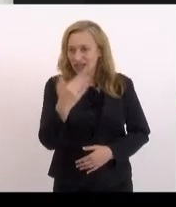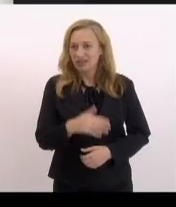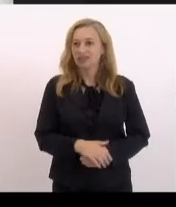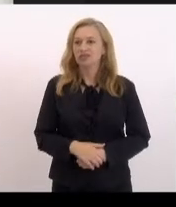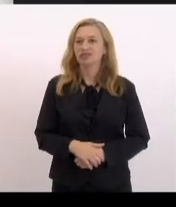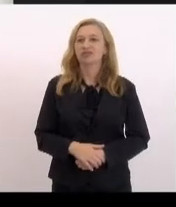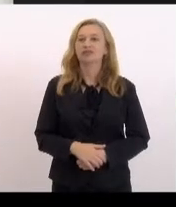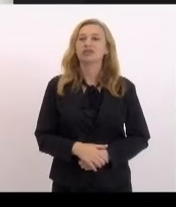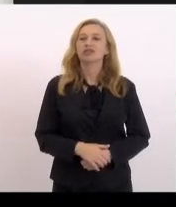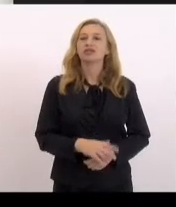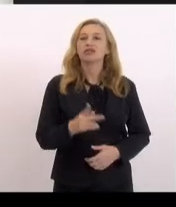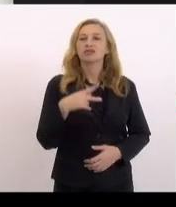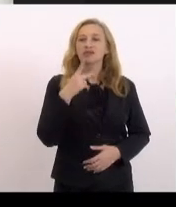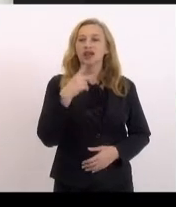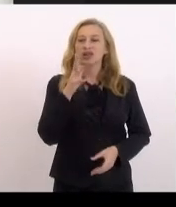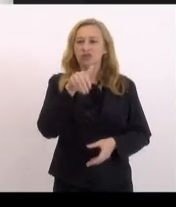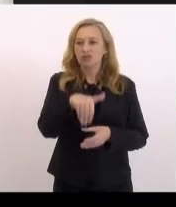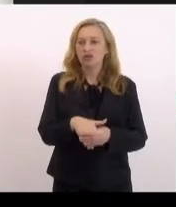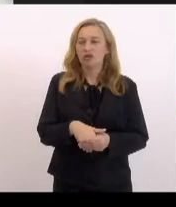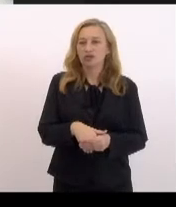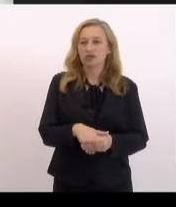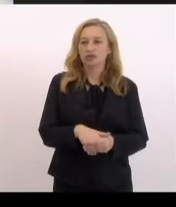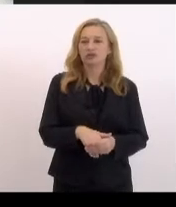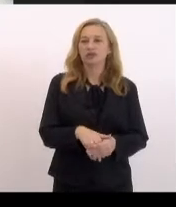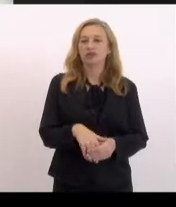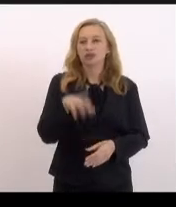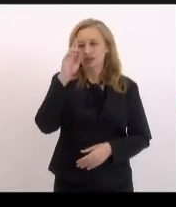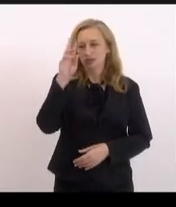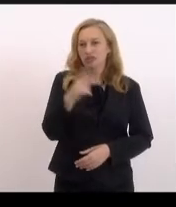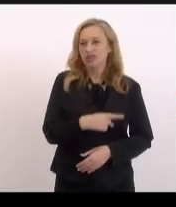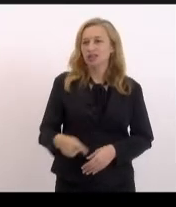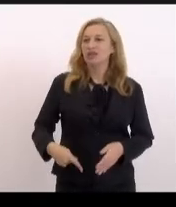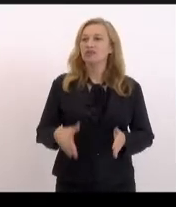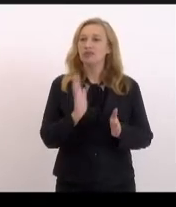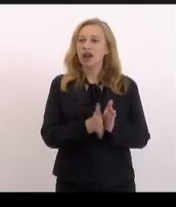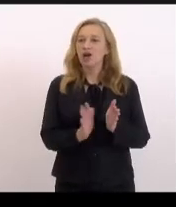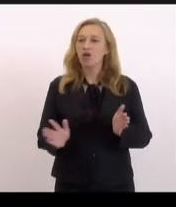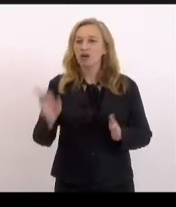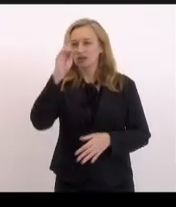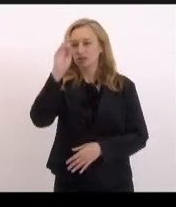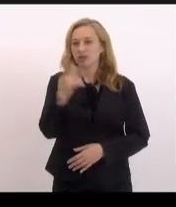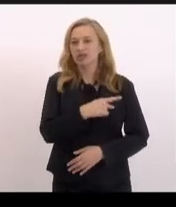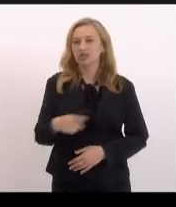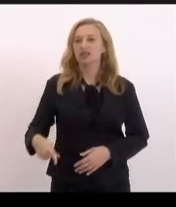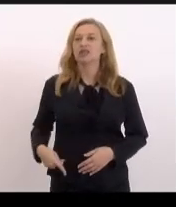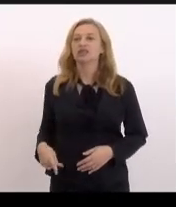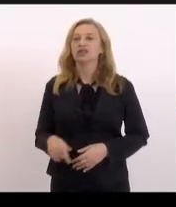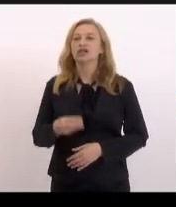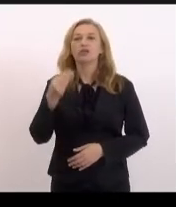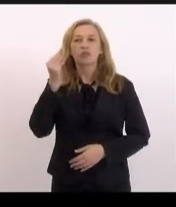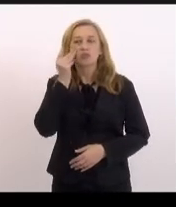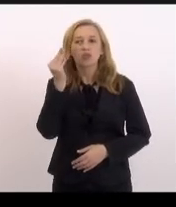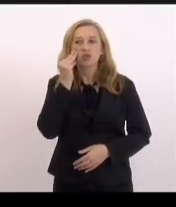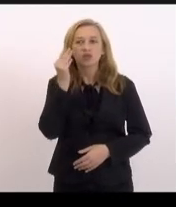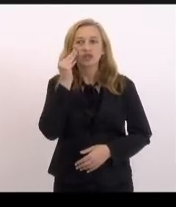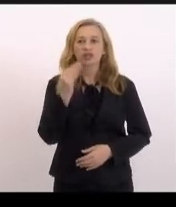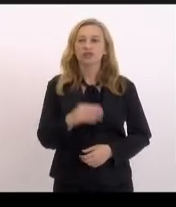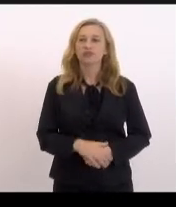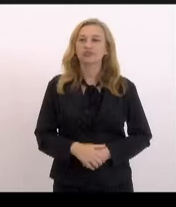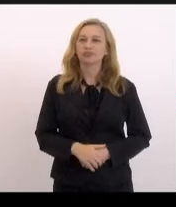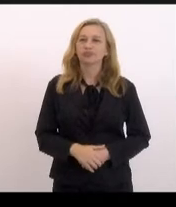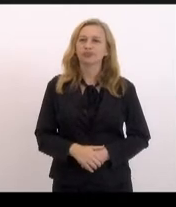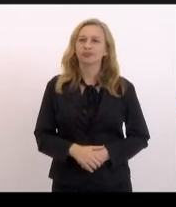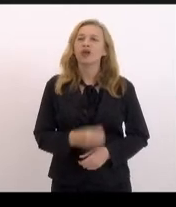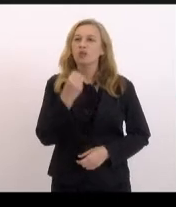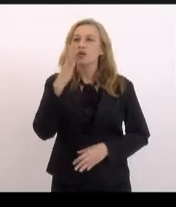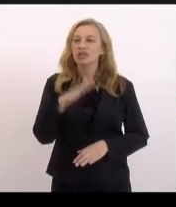seguida, declaração de voto, hein, presidente? Pela ordem, presidente. Mônica. Tá bom, tia?